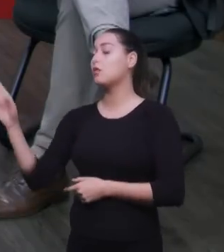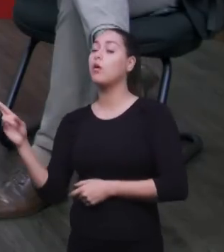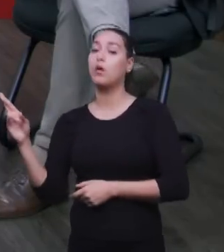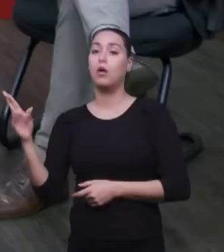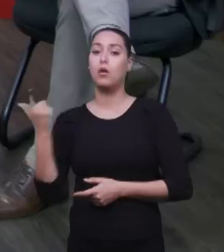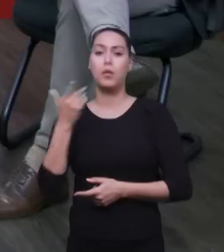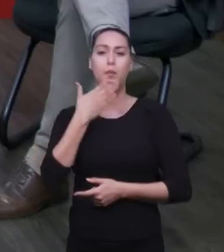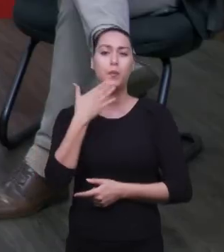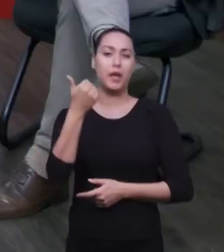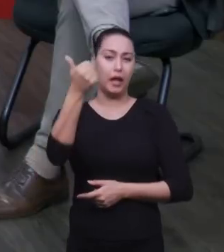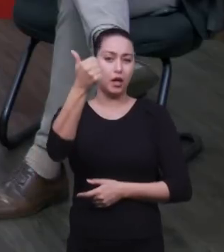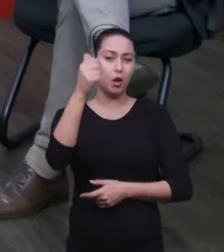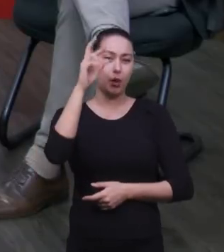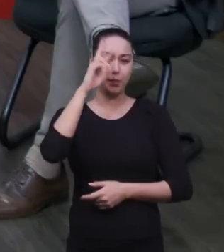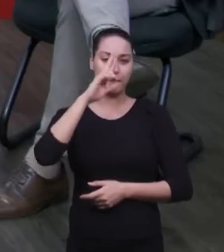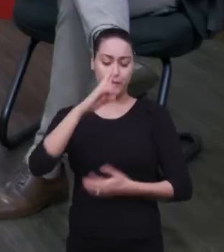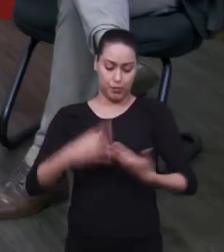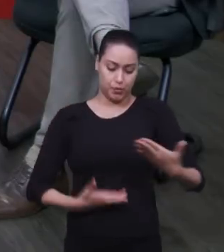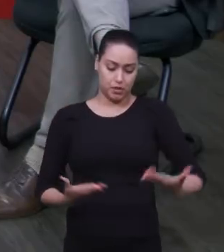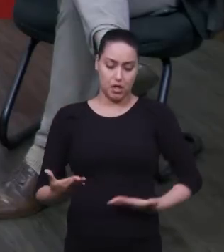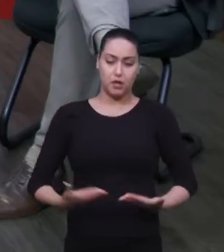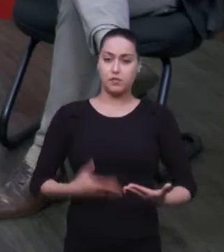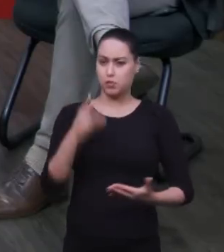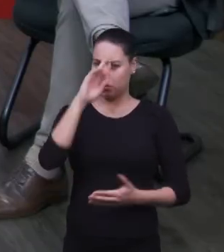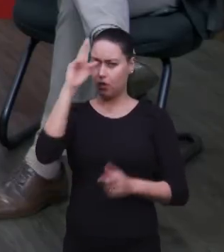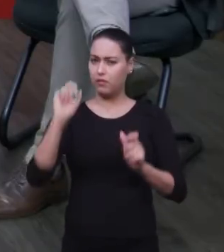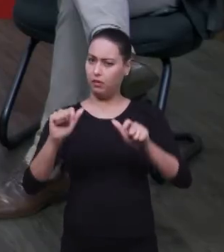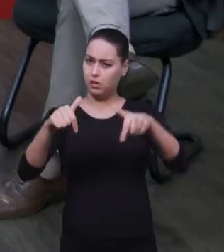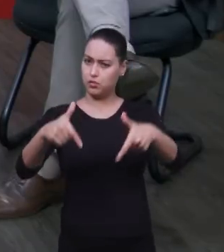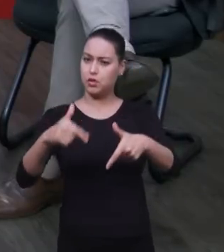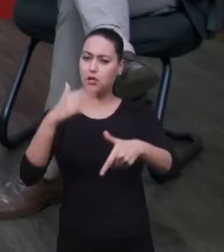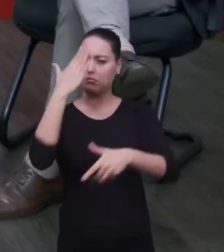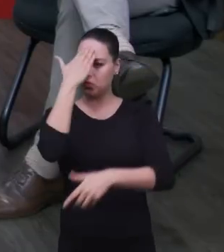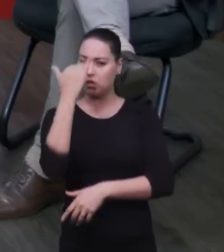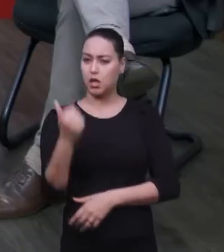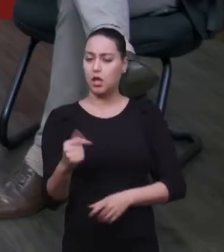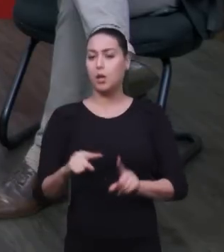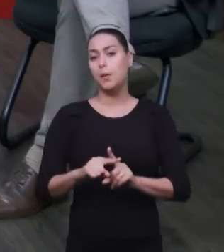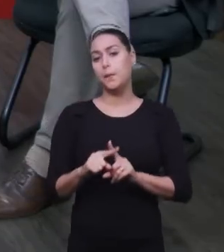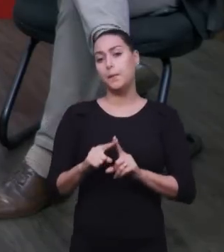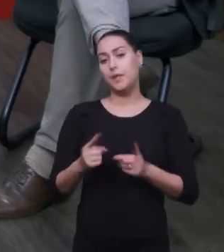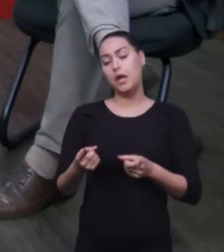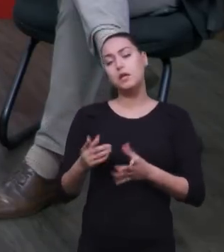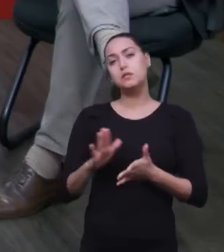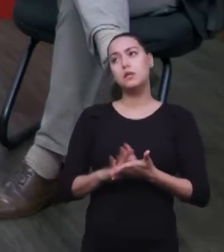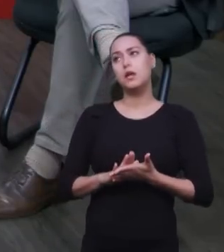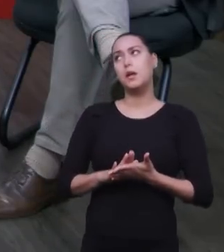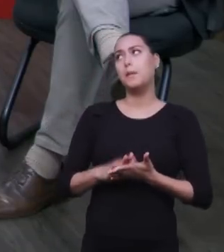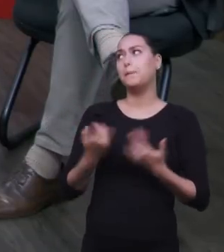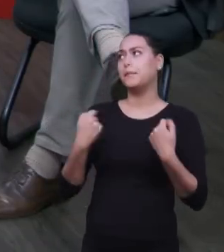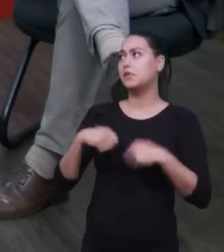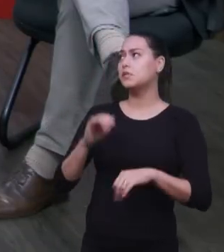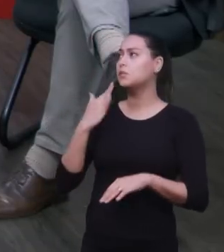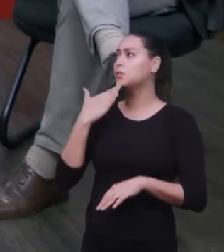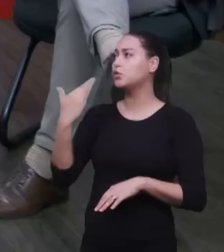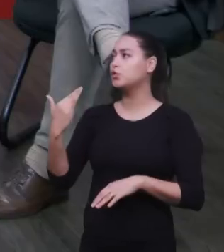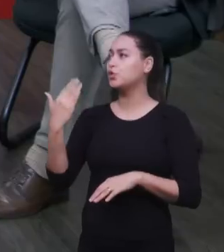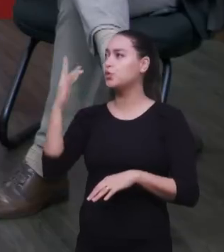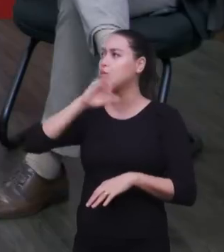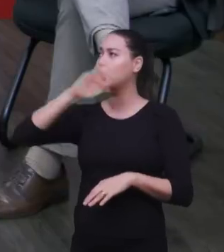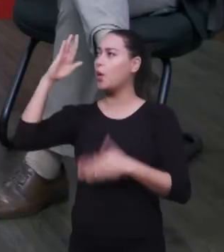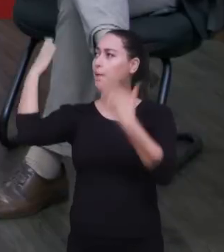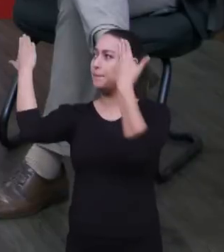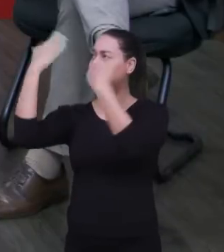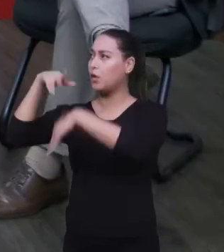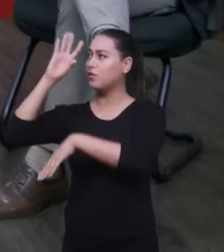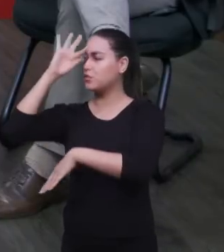que for melhor para o servo, o Senhor vai fazer para o servo, a gente sabe disso. Então, é uma questão, vamos dizer assim, pedir ao Senhor uma